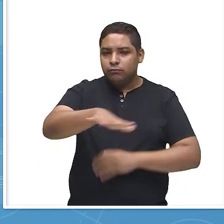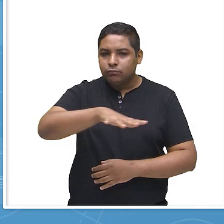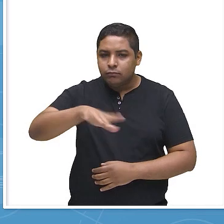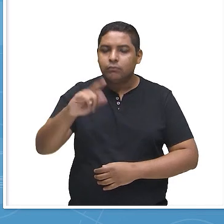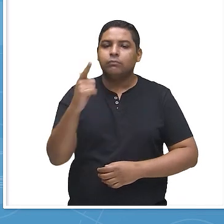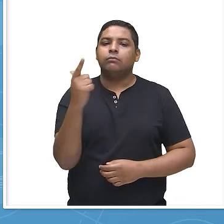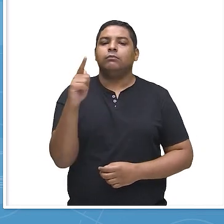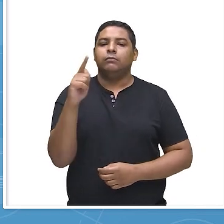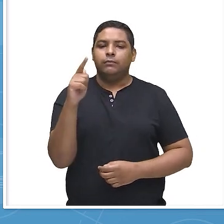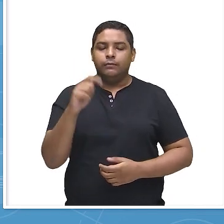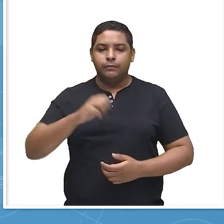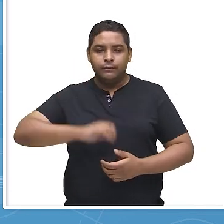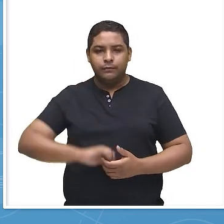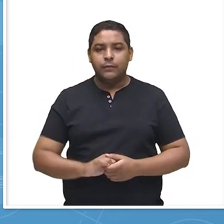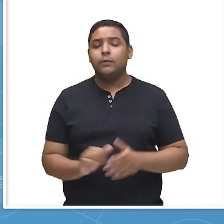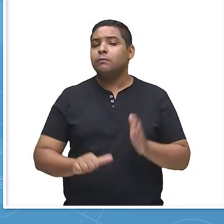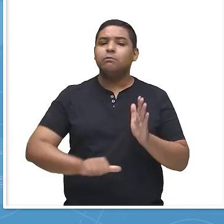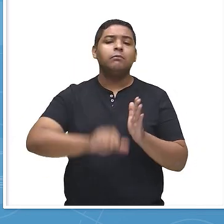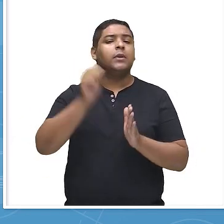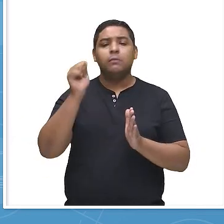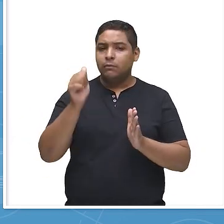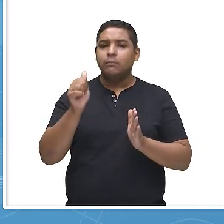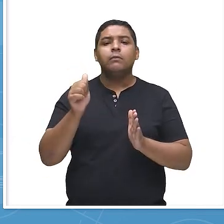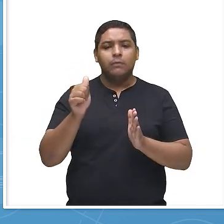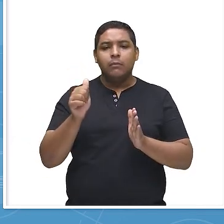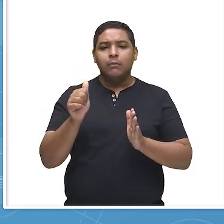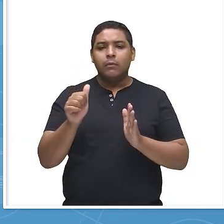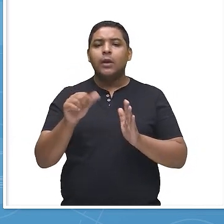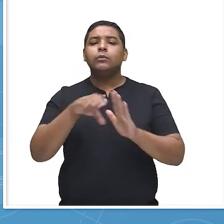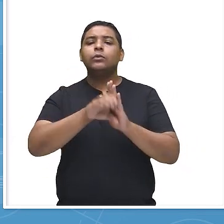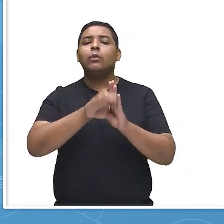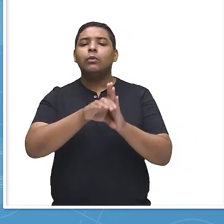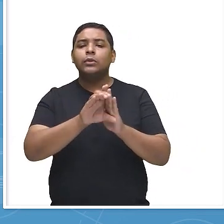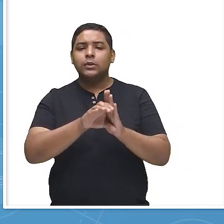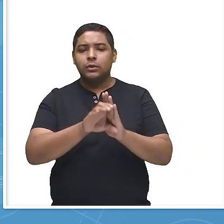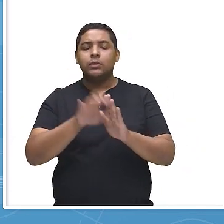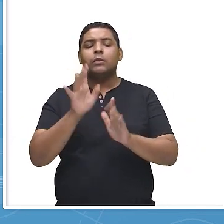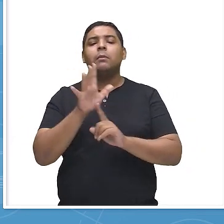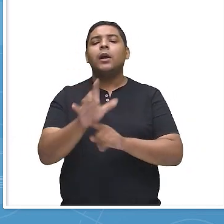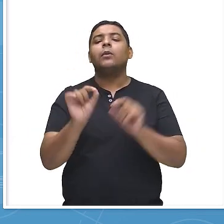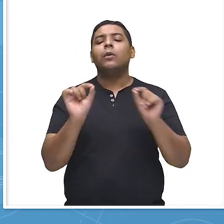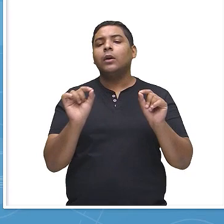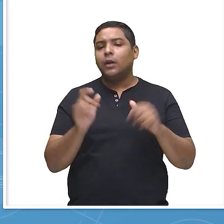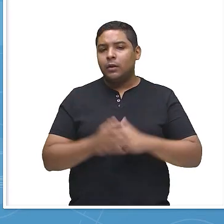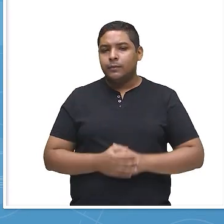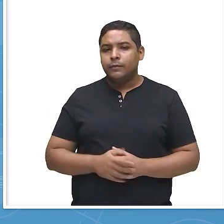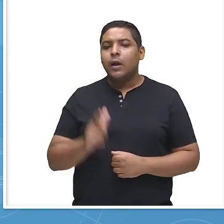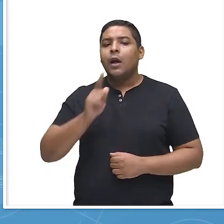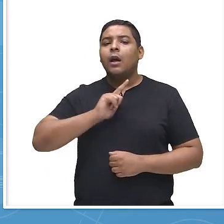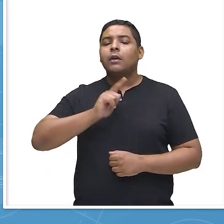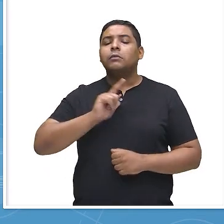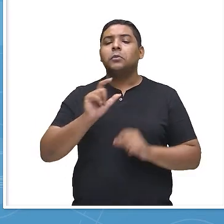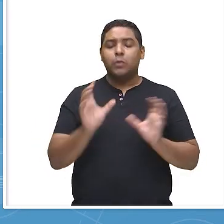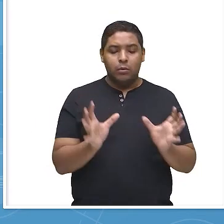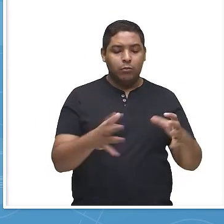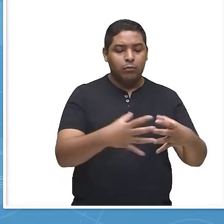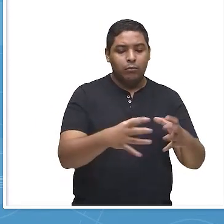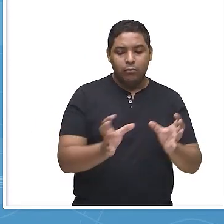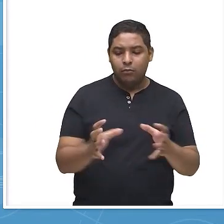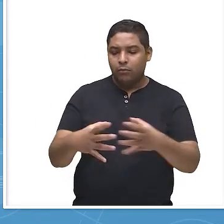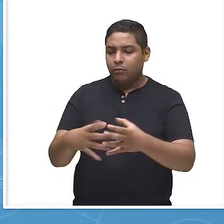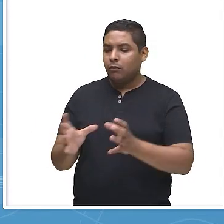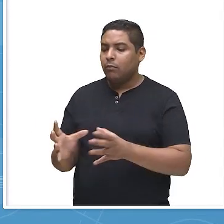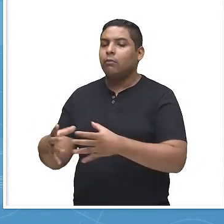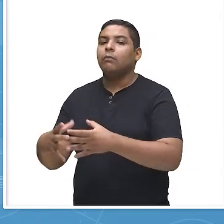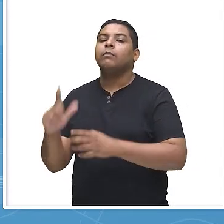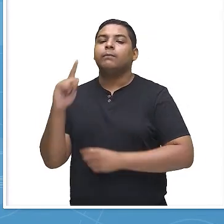primeiro conceito, um dos primeiros conceitos que aparecem para nós, são os conceitos de categorias geográficas. Dentre elas,